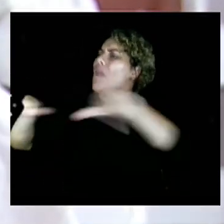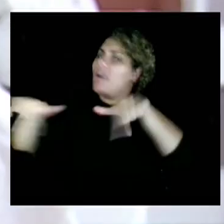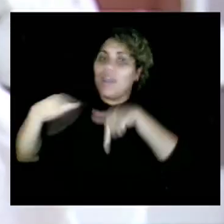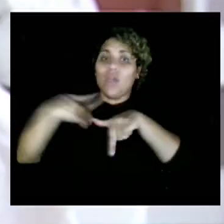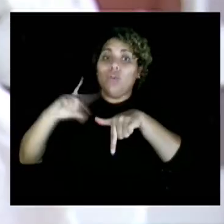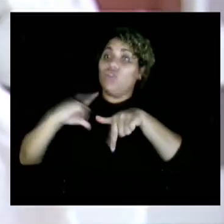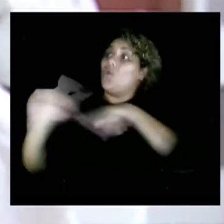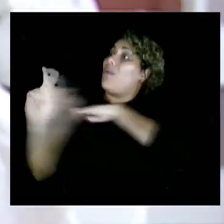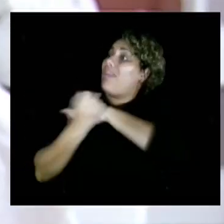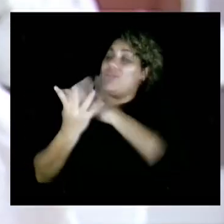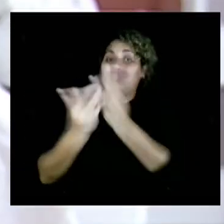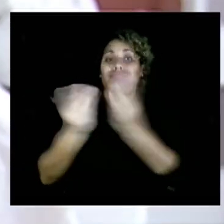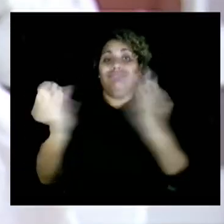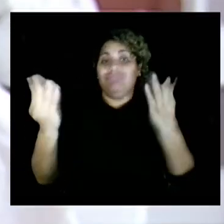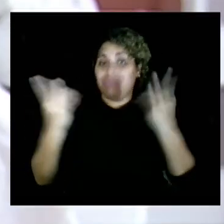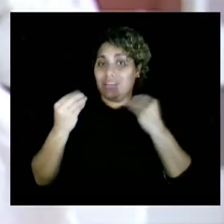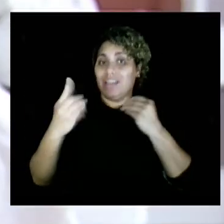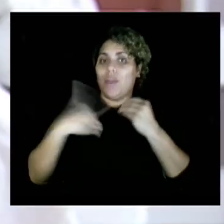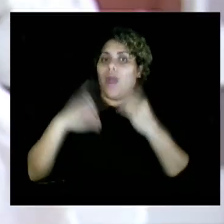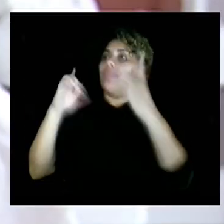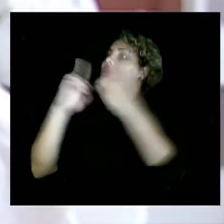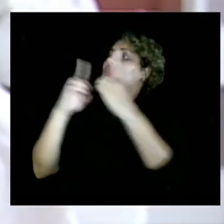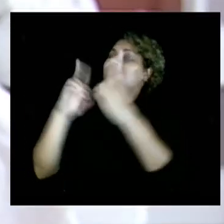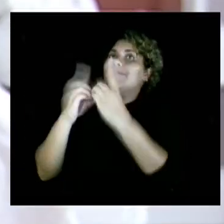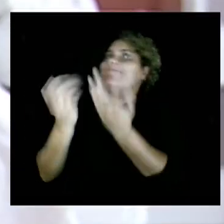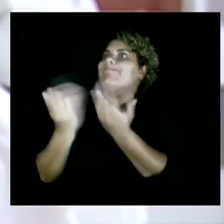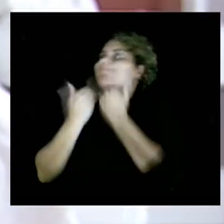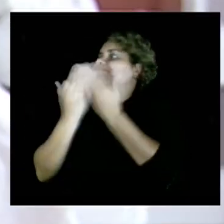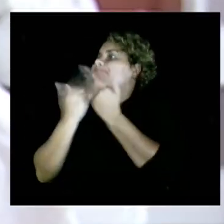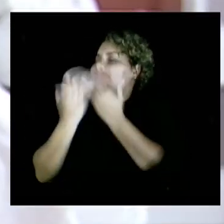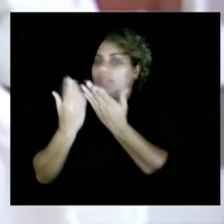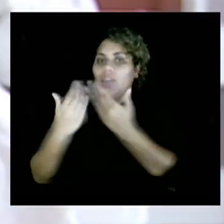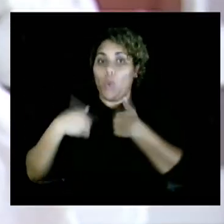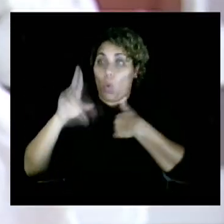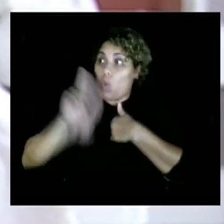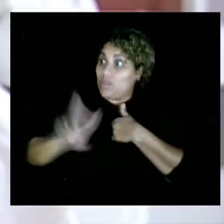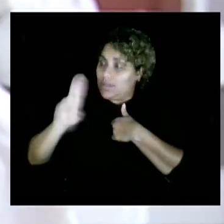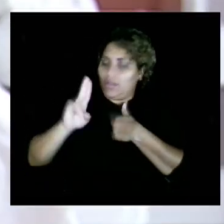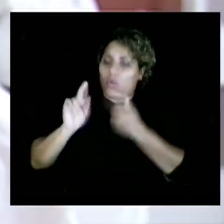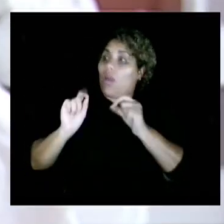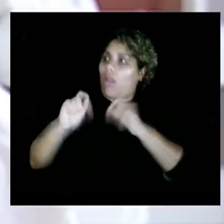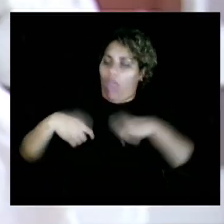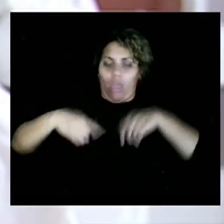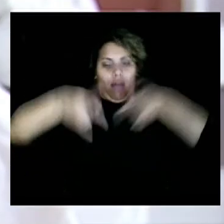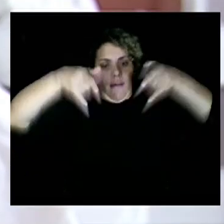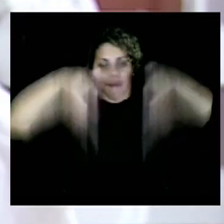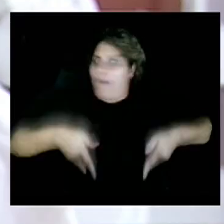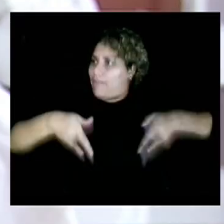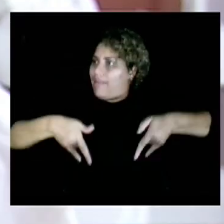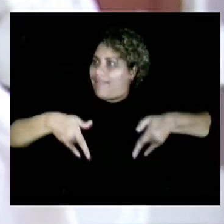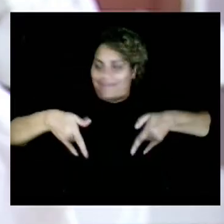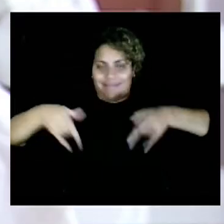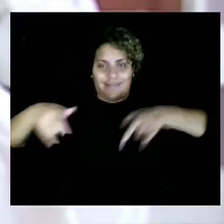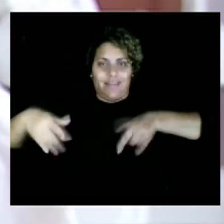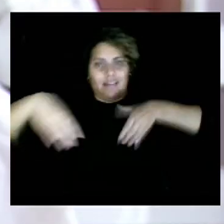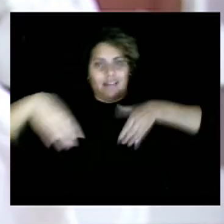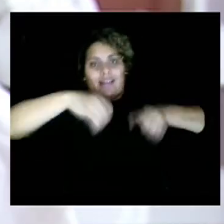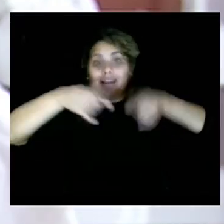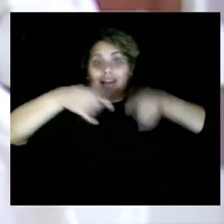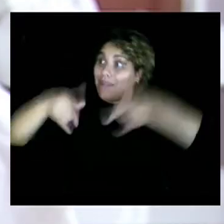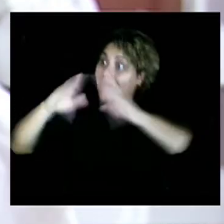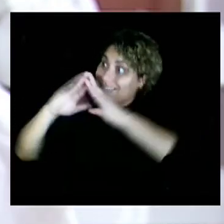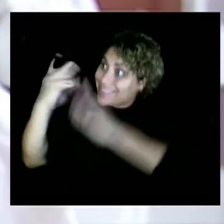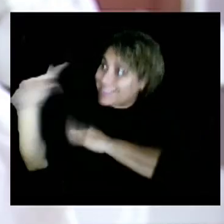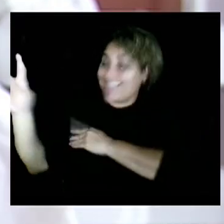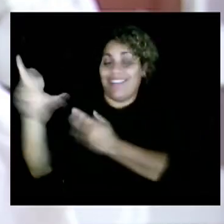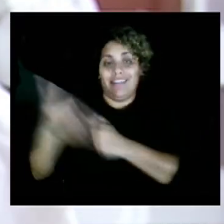Eu atendia na cama. Até eu conseguir ter as minhas coisas, eu atendia na cama na casa dela. Uau. Então, eu